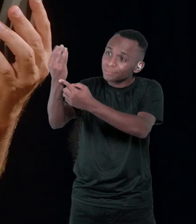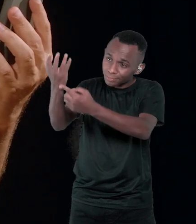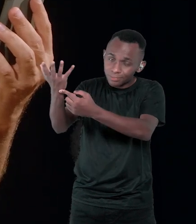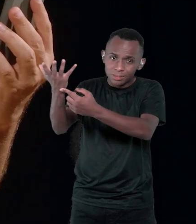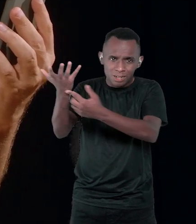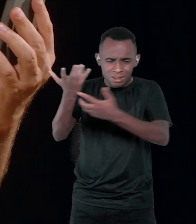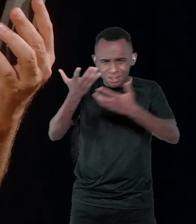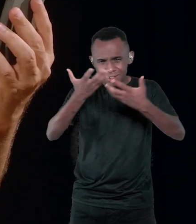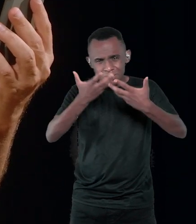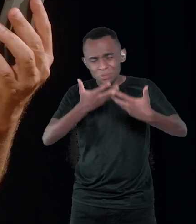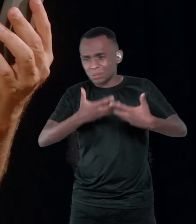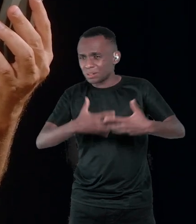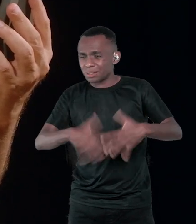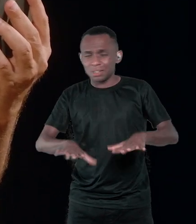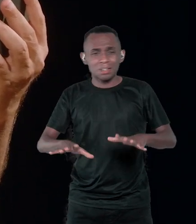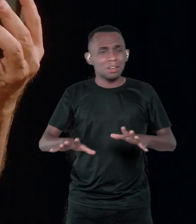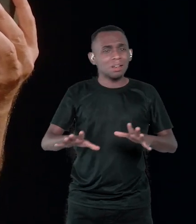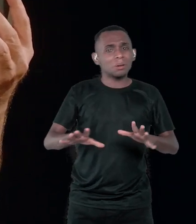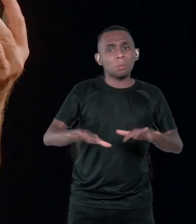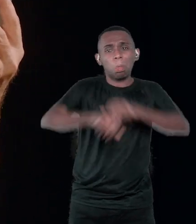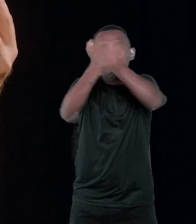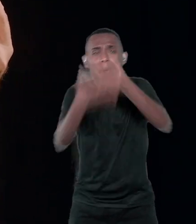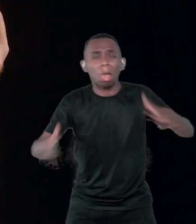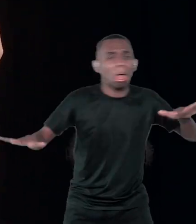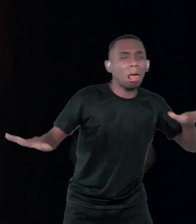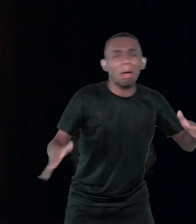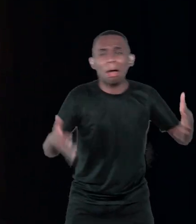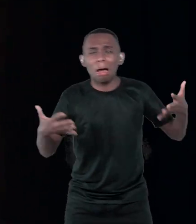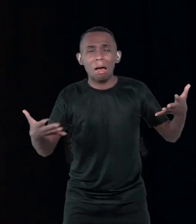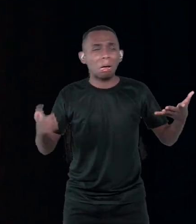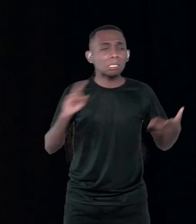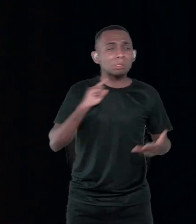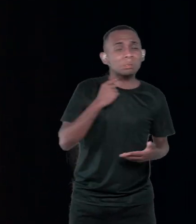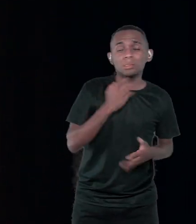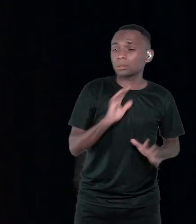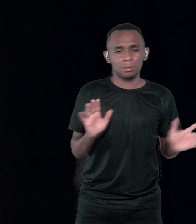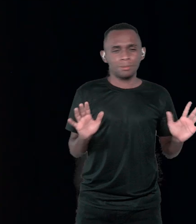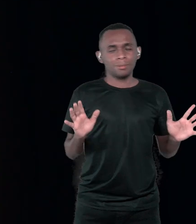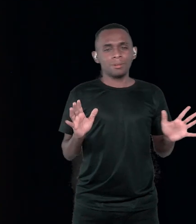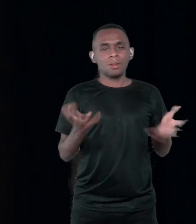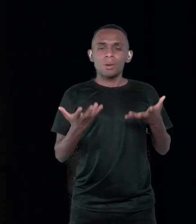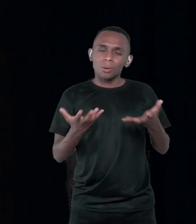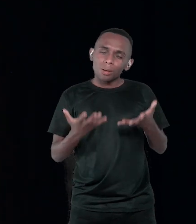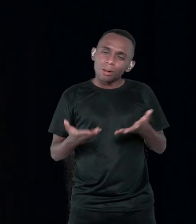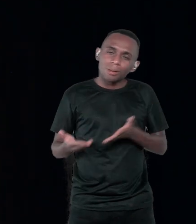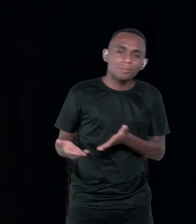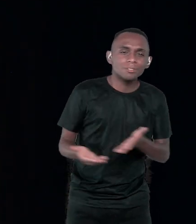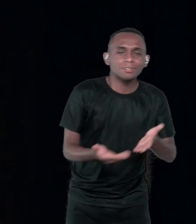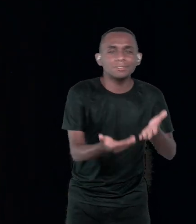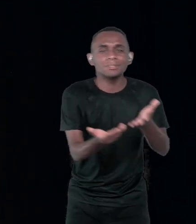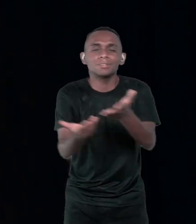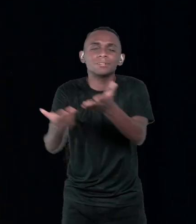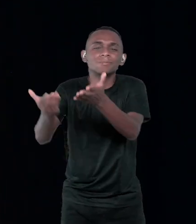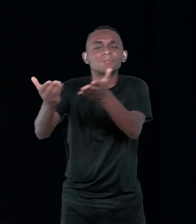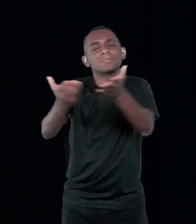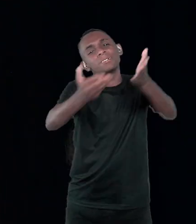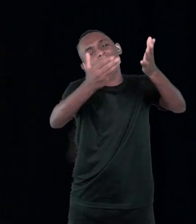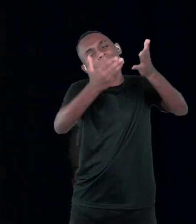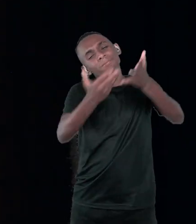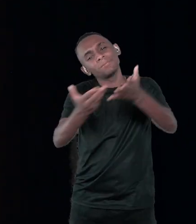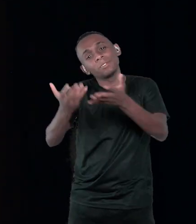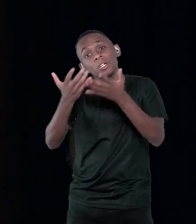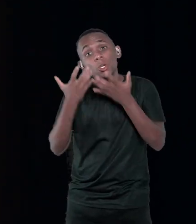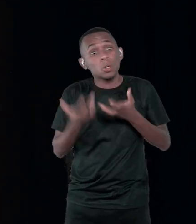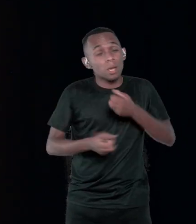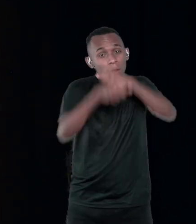Não quero arrebentar, não quero transbordar, não quero sujar. Quero ser estuário, quero ser berçário, quero brotar